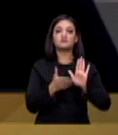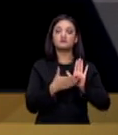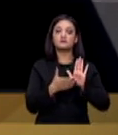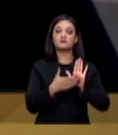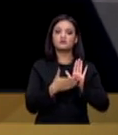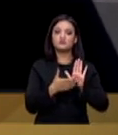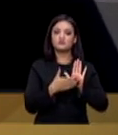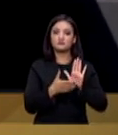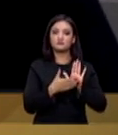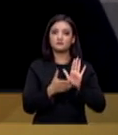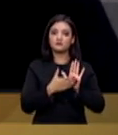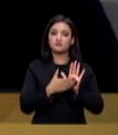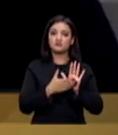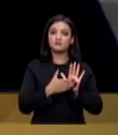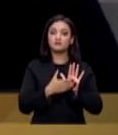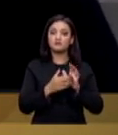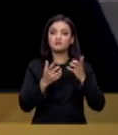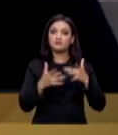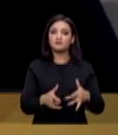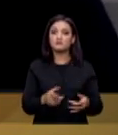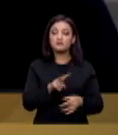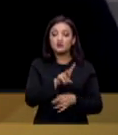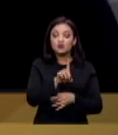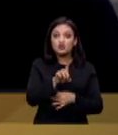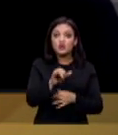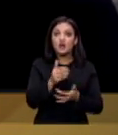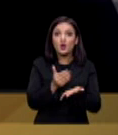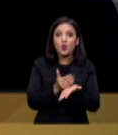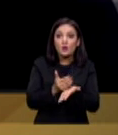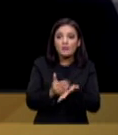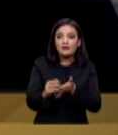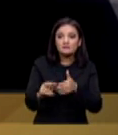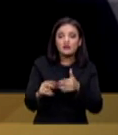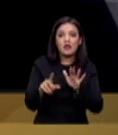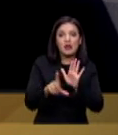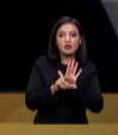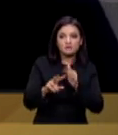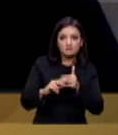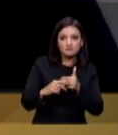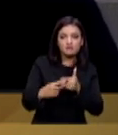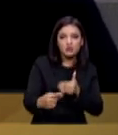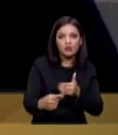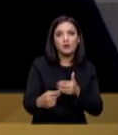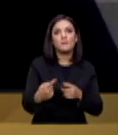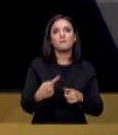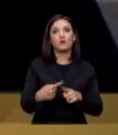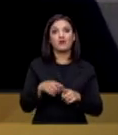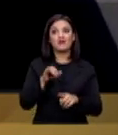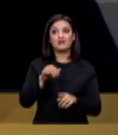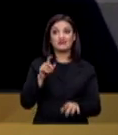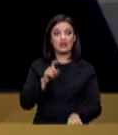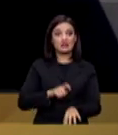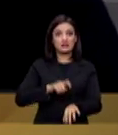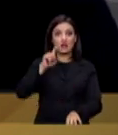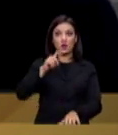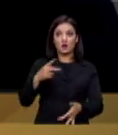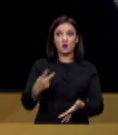modulação, levando em conta as consequências concretas que sua